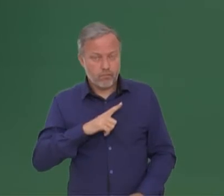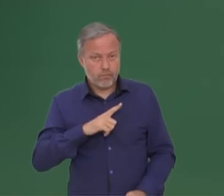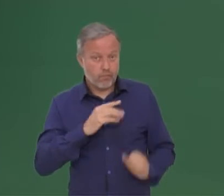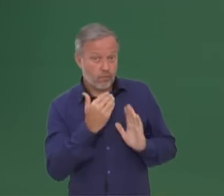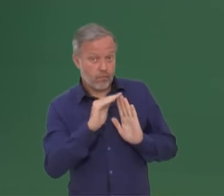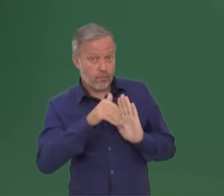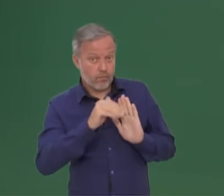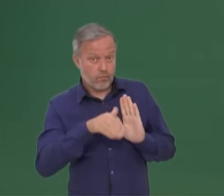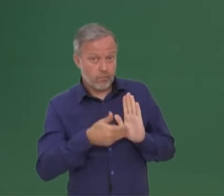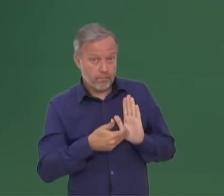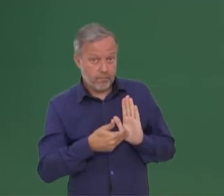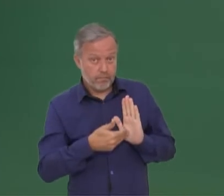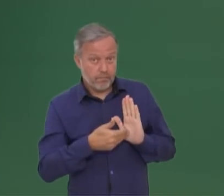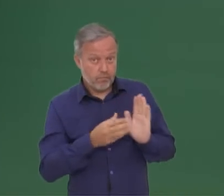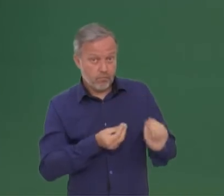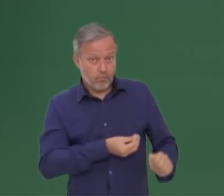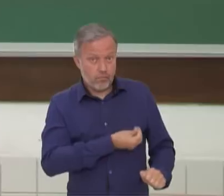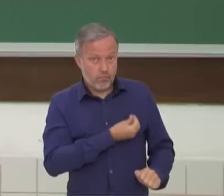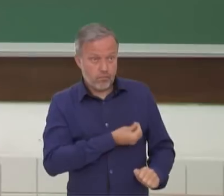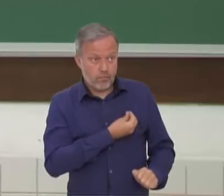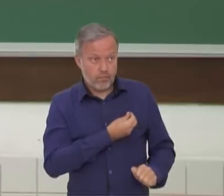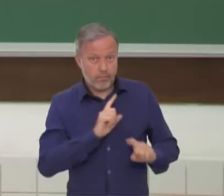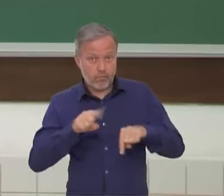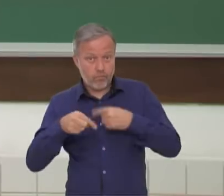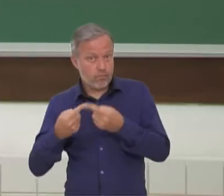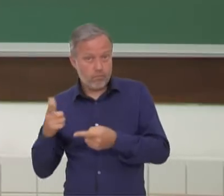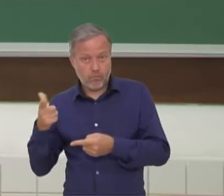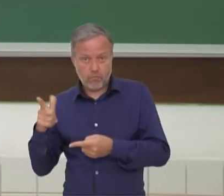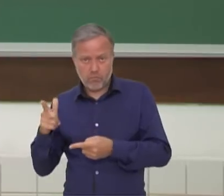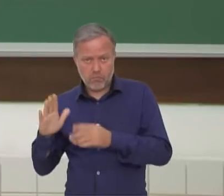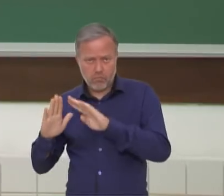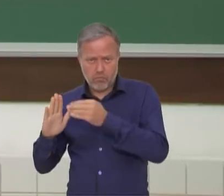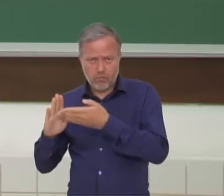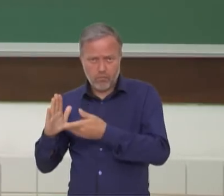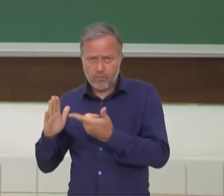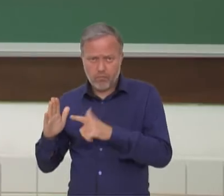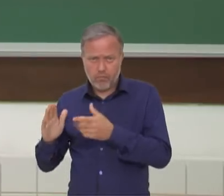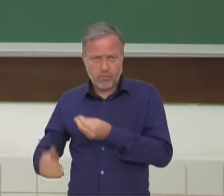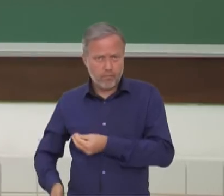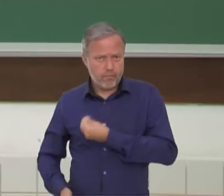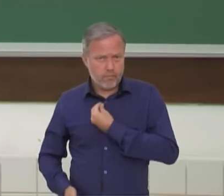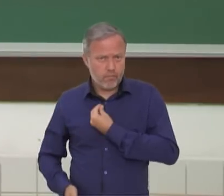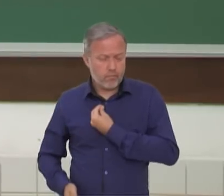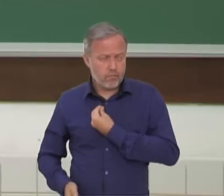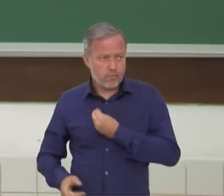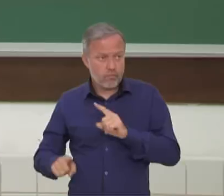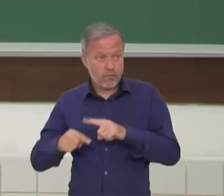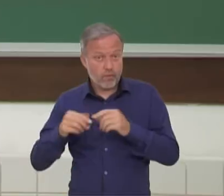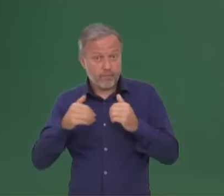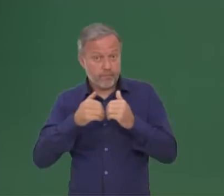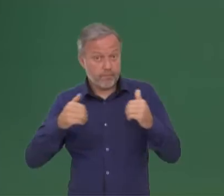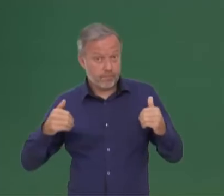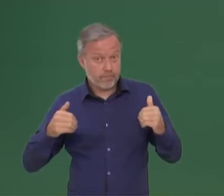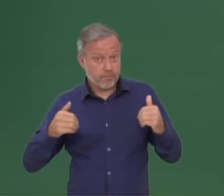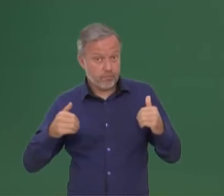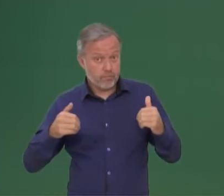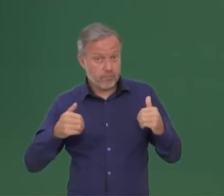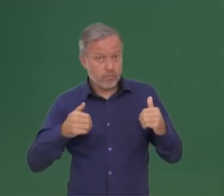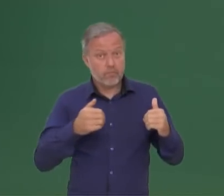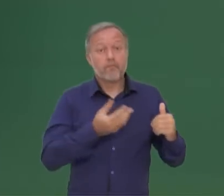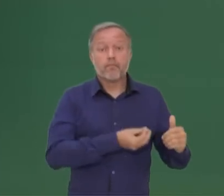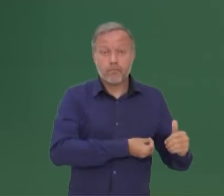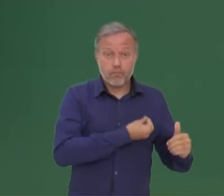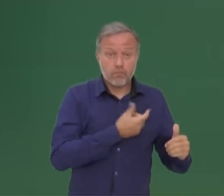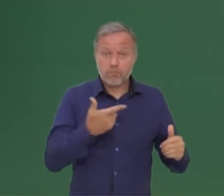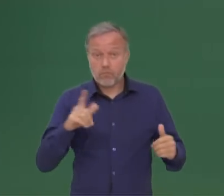estruturas que eu encaixo como vivas e outras que não são vivas. Esse critério para separar o que é vivo e o que não é vivo,